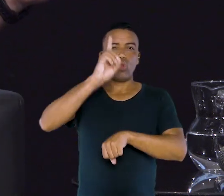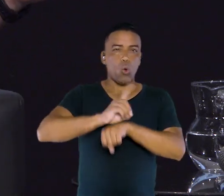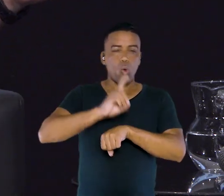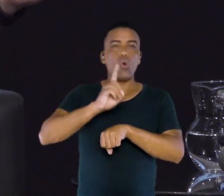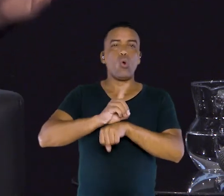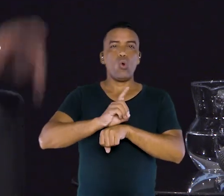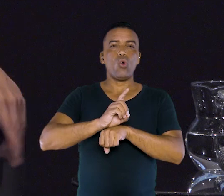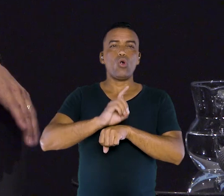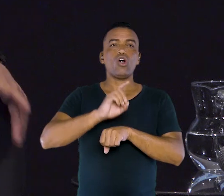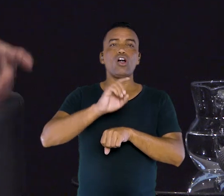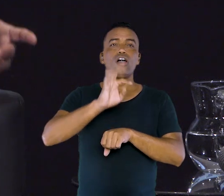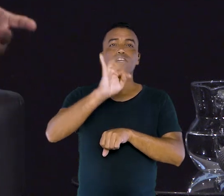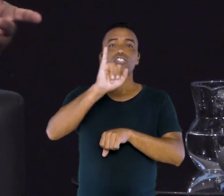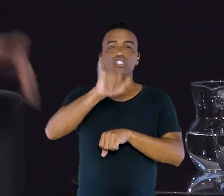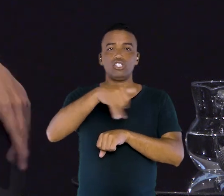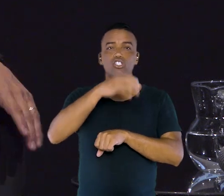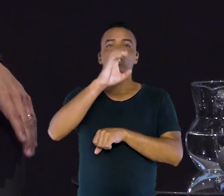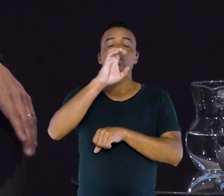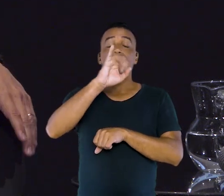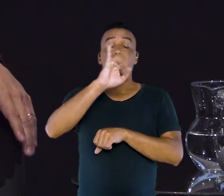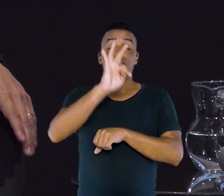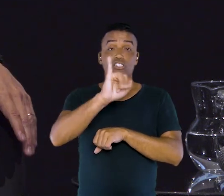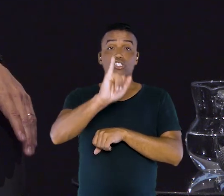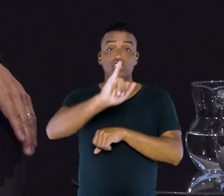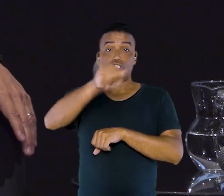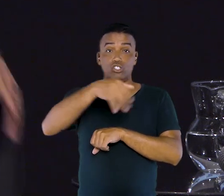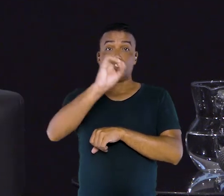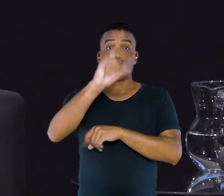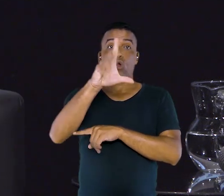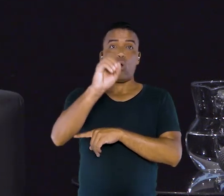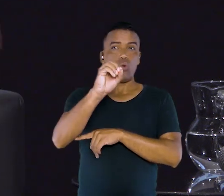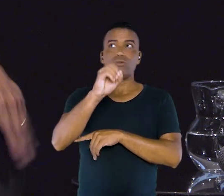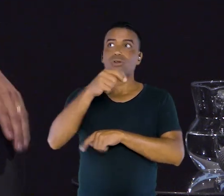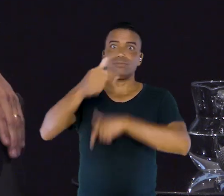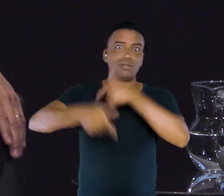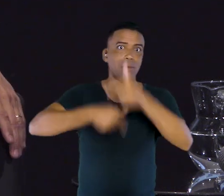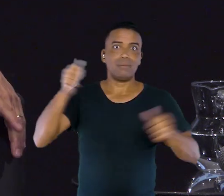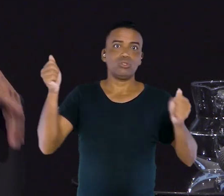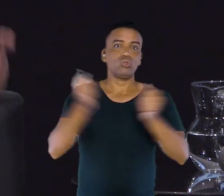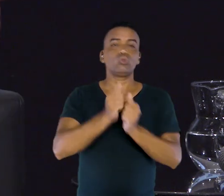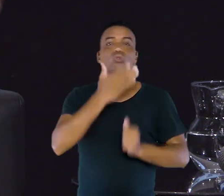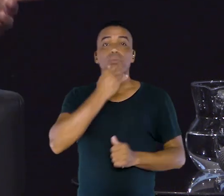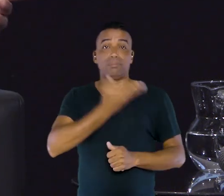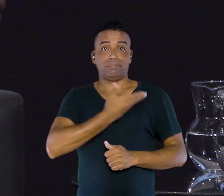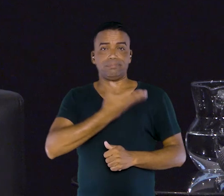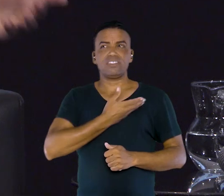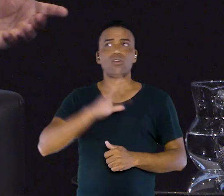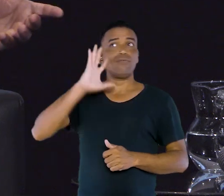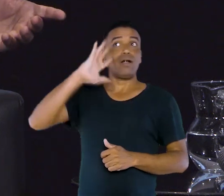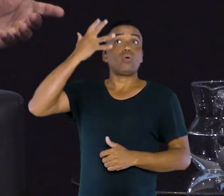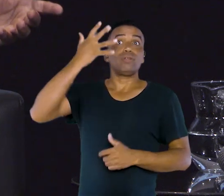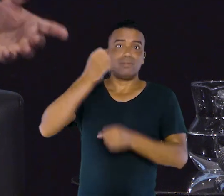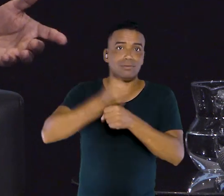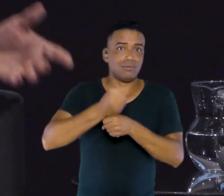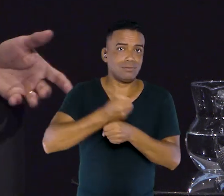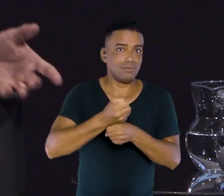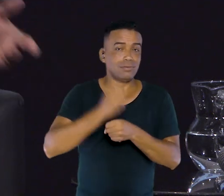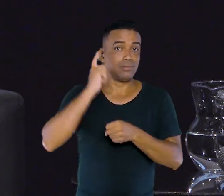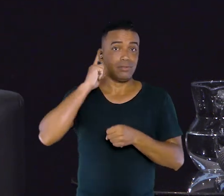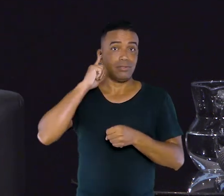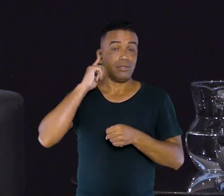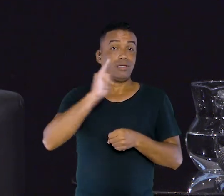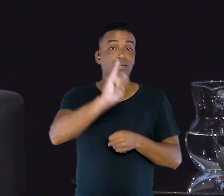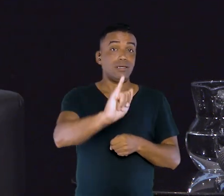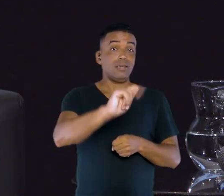conhece o Tijolo, lá de Manaus? Que é o meu mestre, um grande amigo, a gente trabalha juntos há mais de 25 anos, e ele falou para mim, o que vai acontecer esse ano?